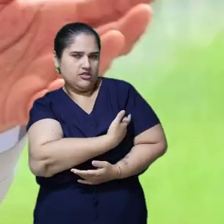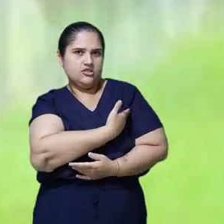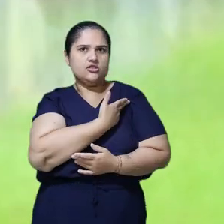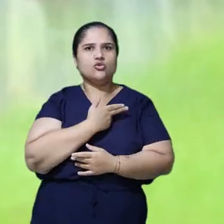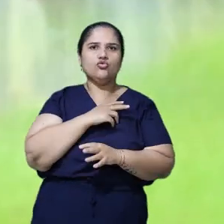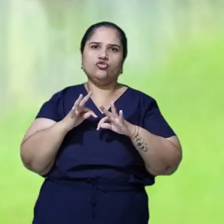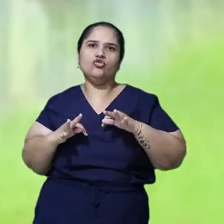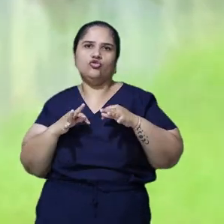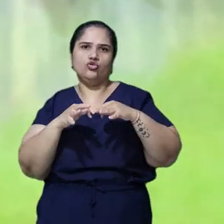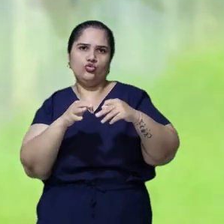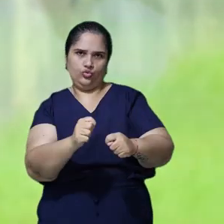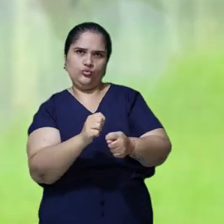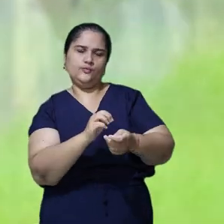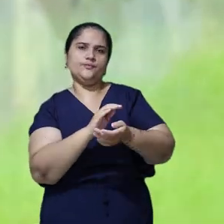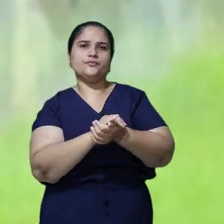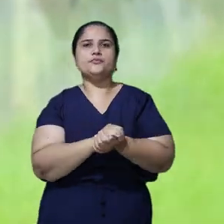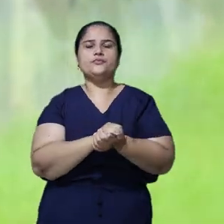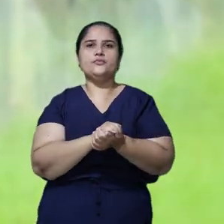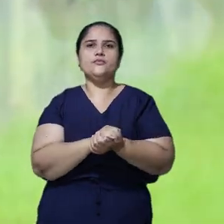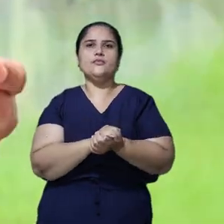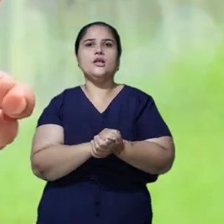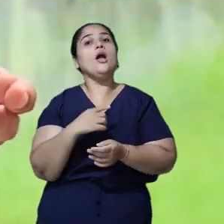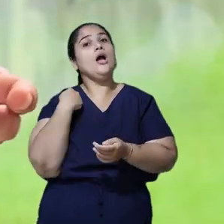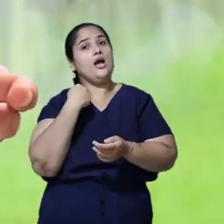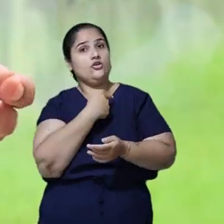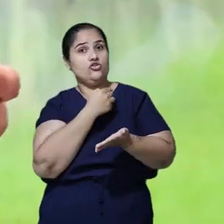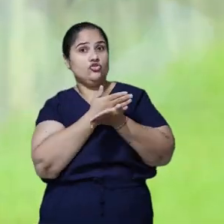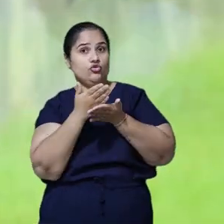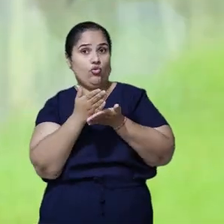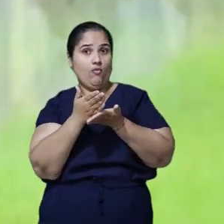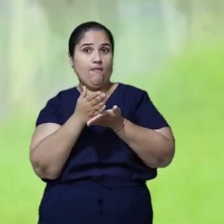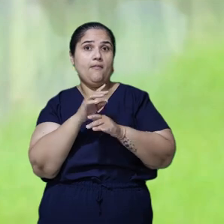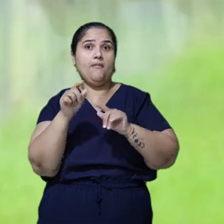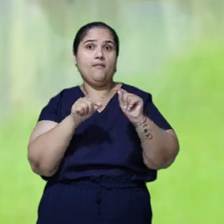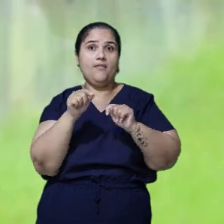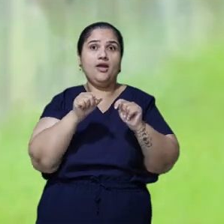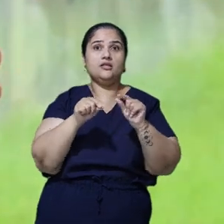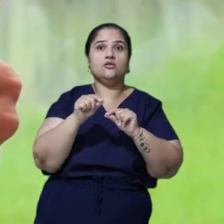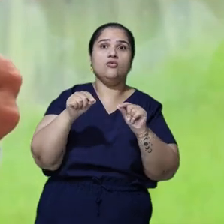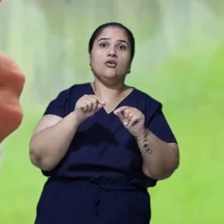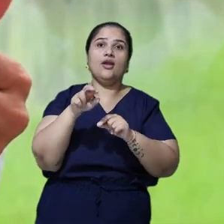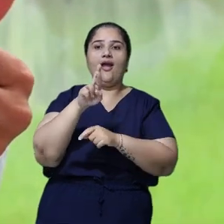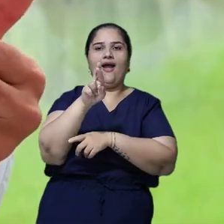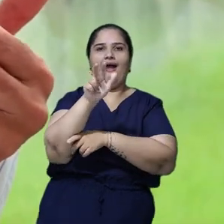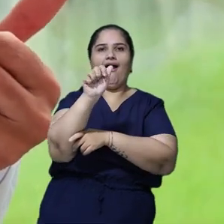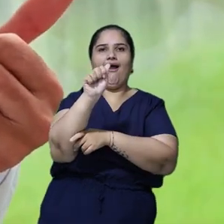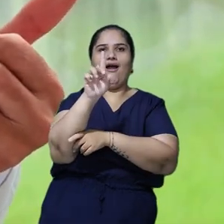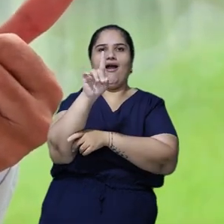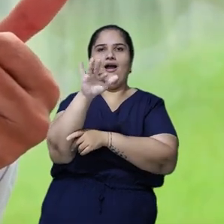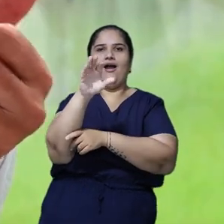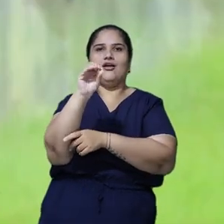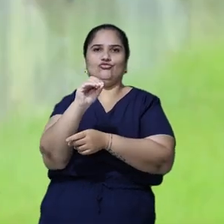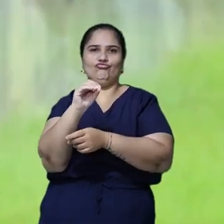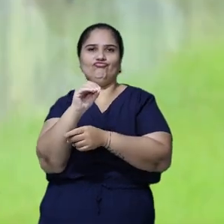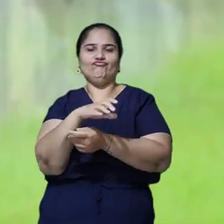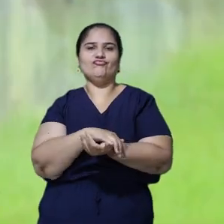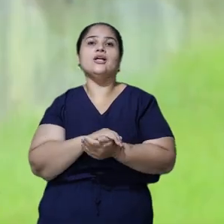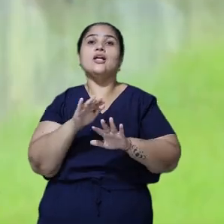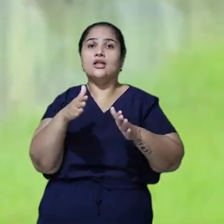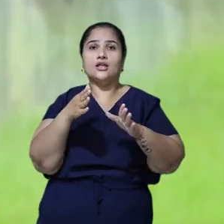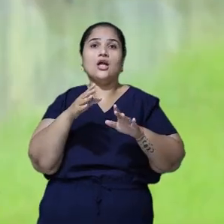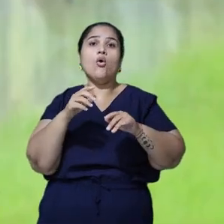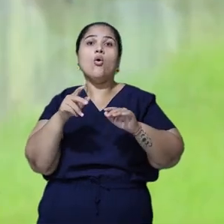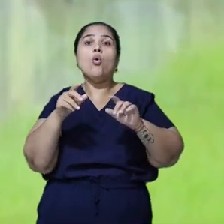esvaziamento axilar, a gente vai para a etapa de radioterapia, né? O principal local de recaída da doença é na própria mama.